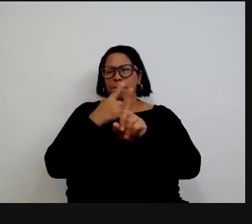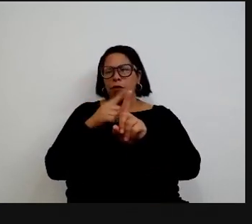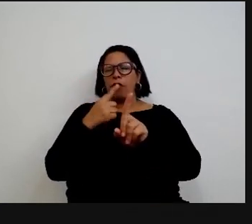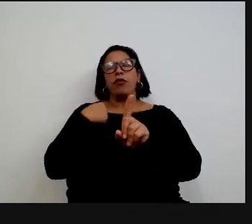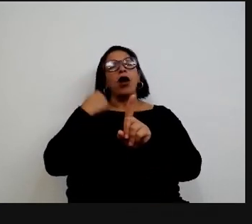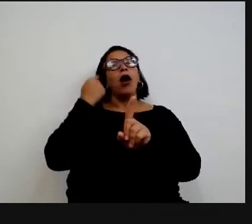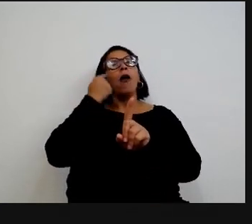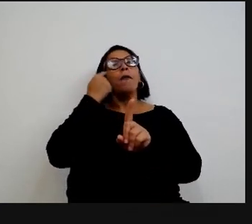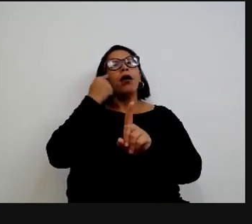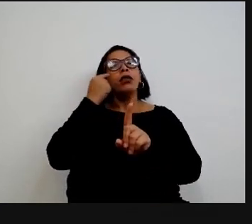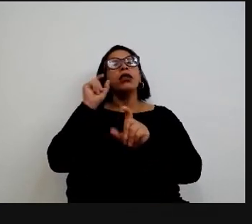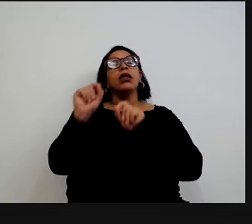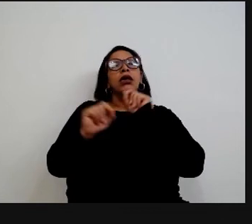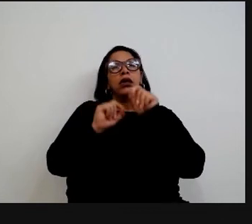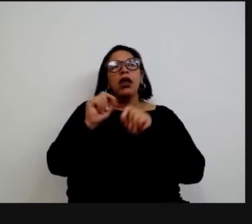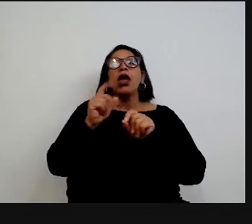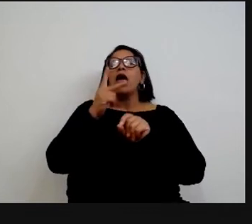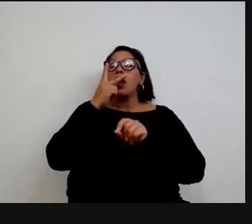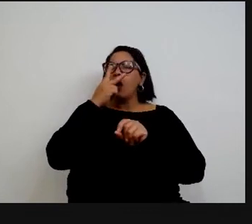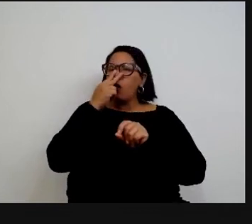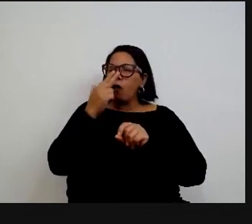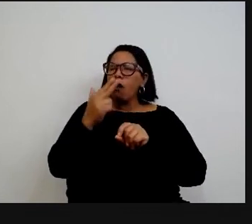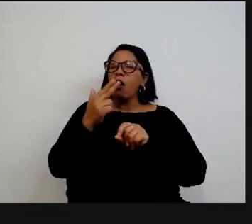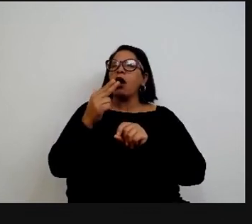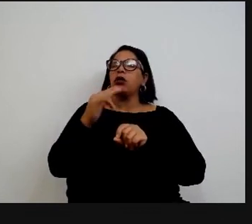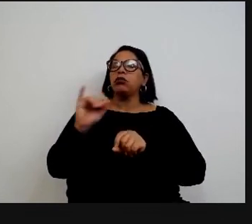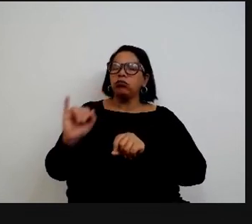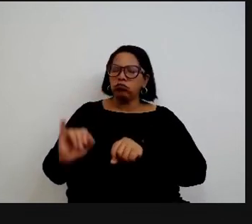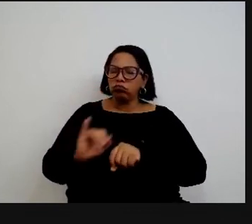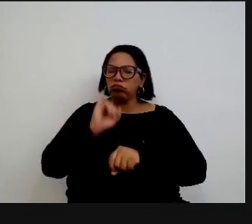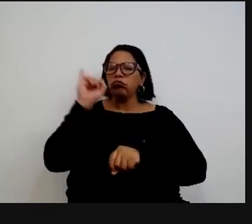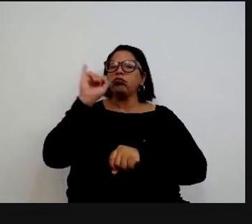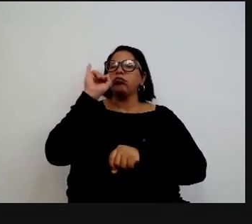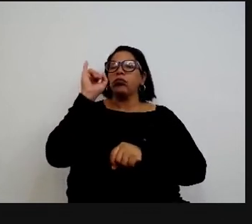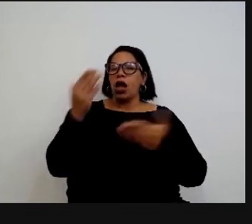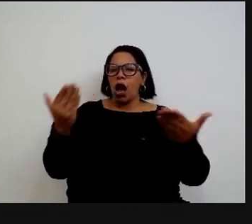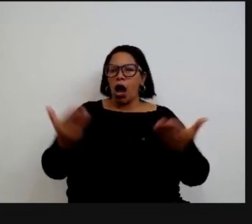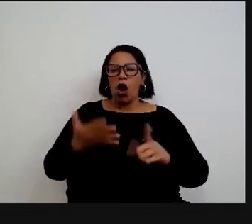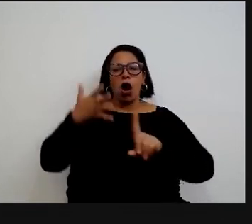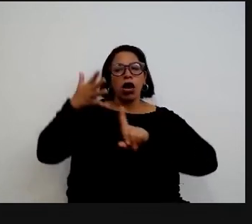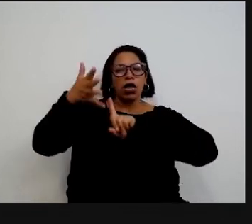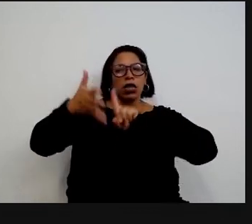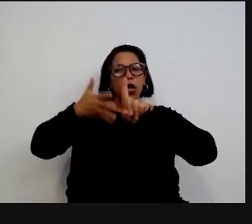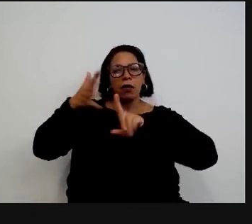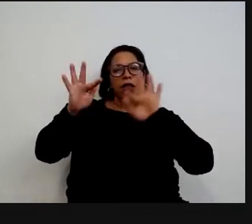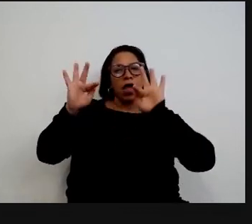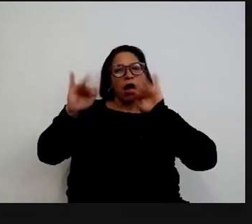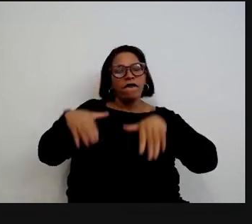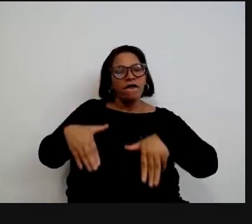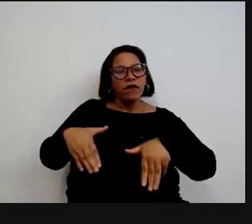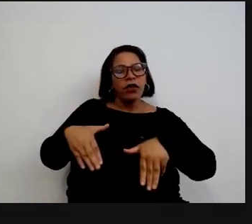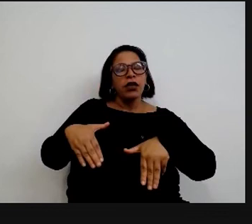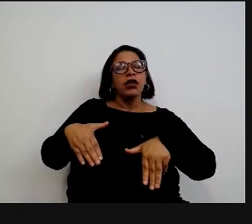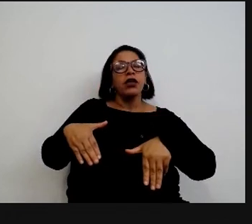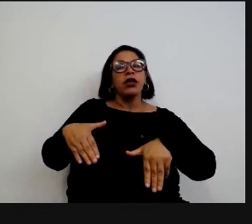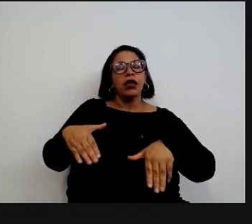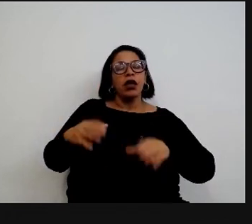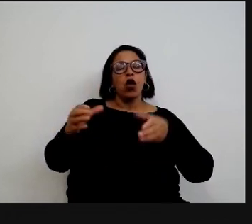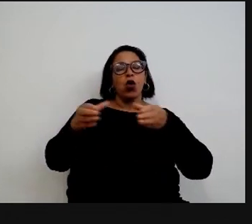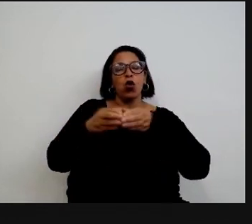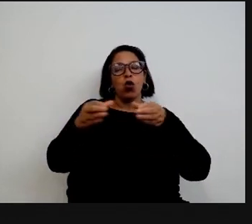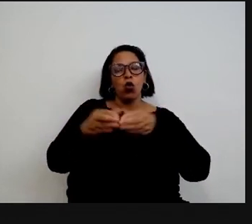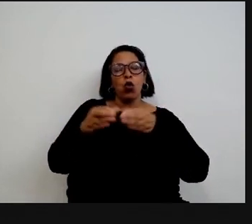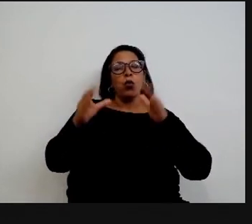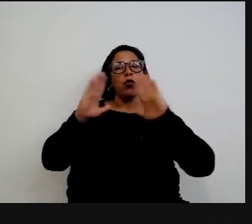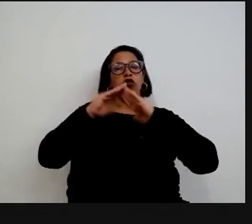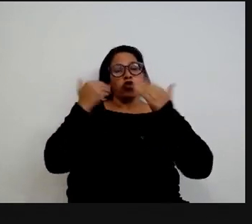eu mencionei ela e eu acho que ela é extremamente importante da gente encerrar esse evento agora e para nós, enquanto equipes de